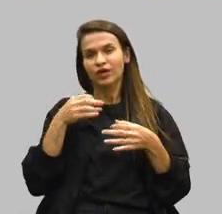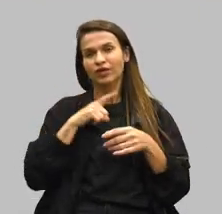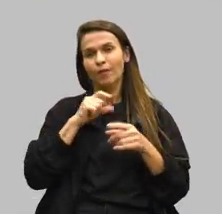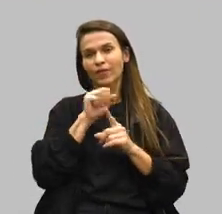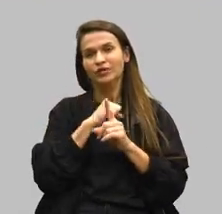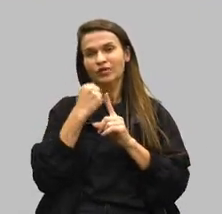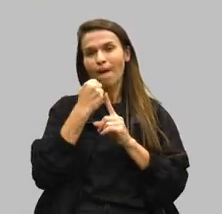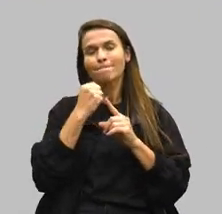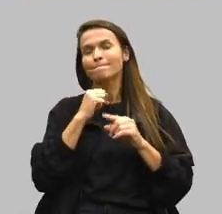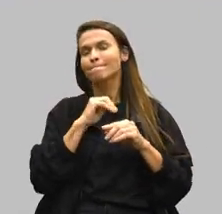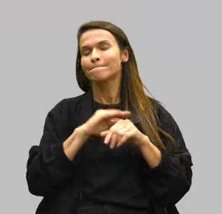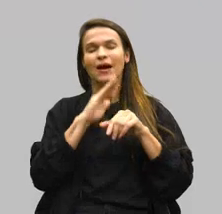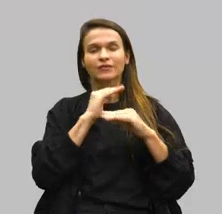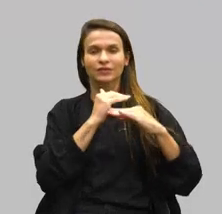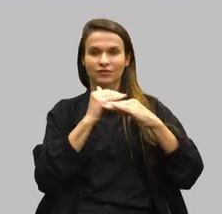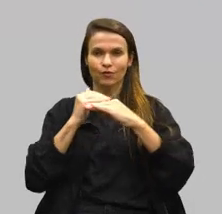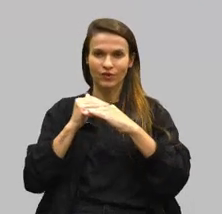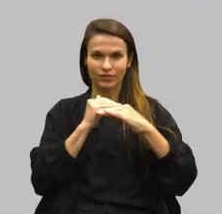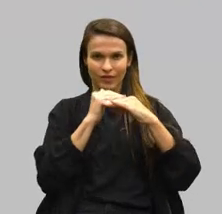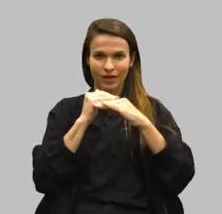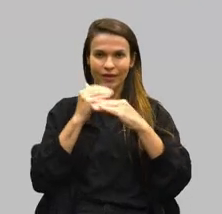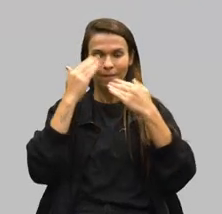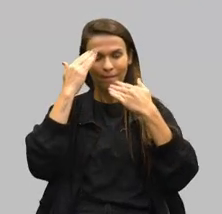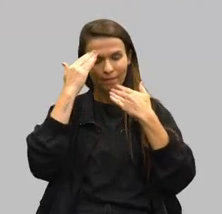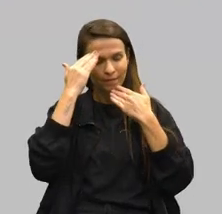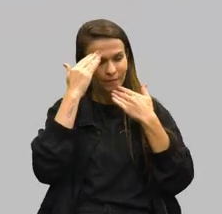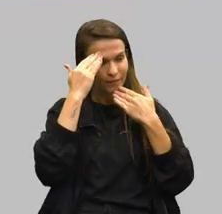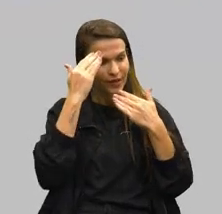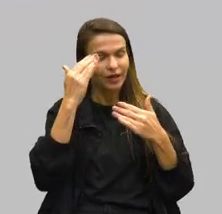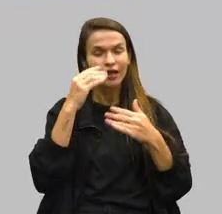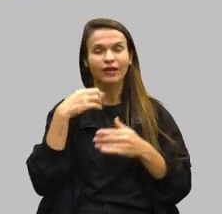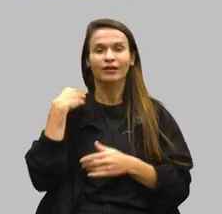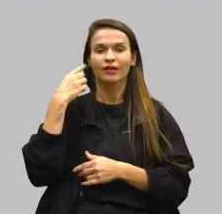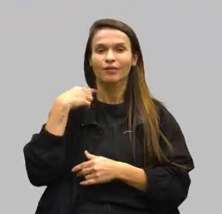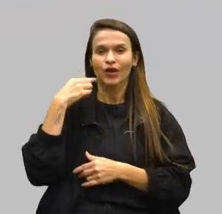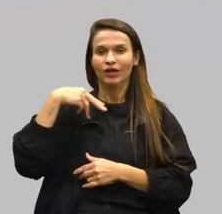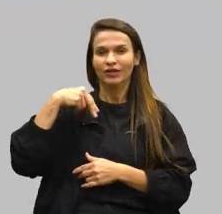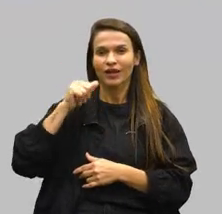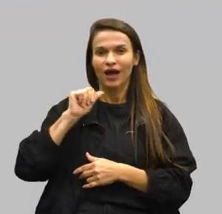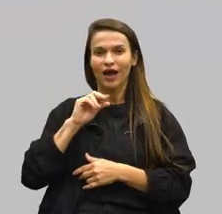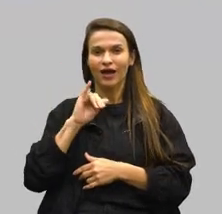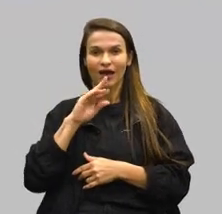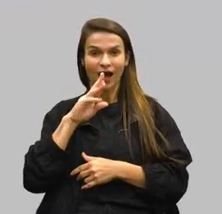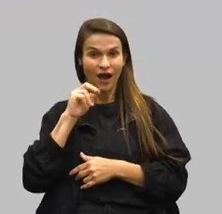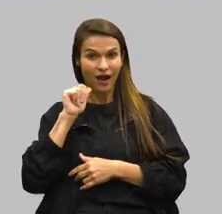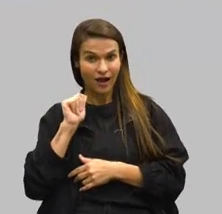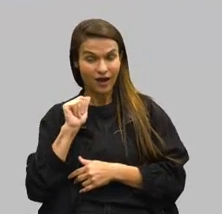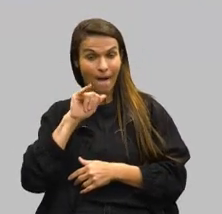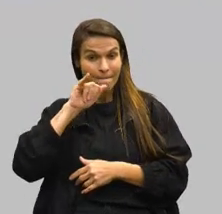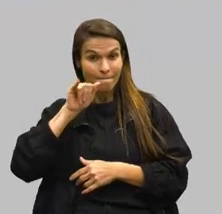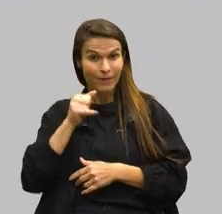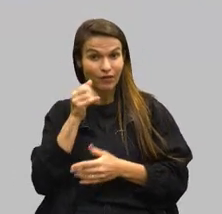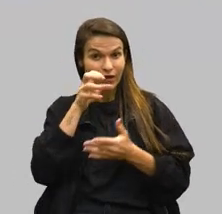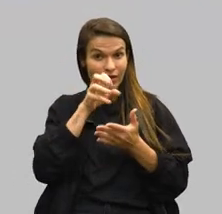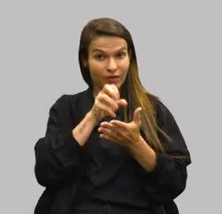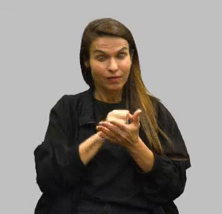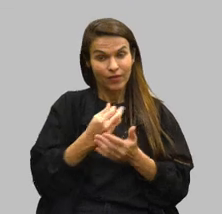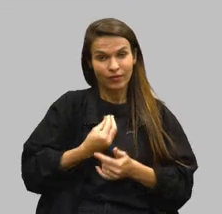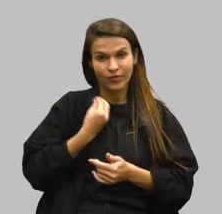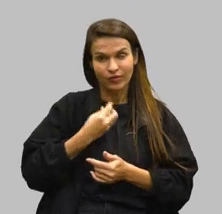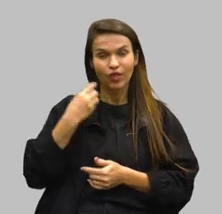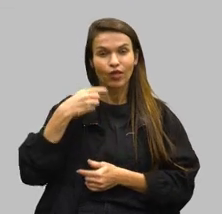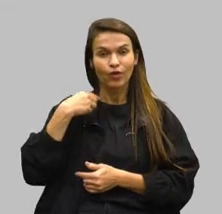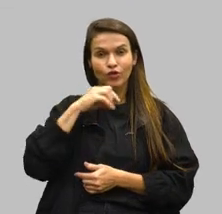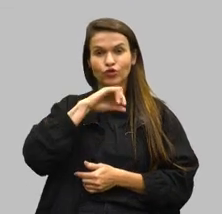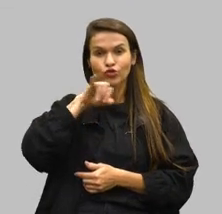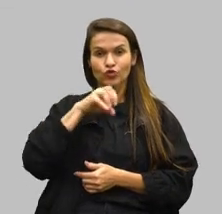mais igualitária Obrigada deputada naora Rocha aproveito para registrar a presença do deputado João